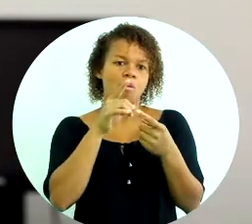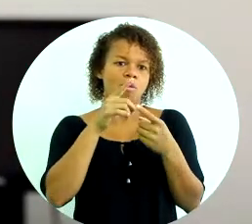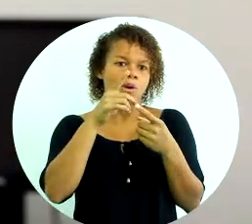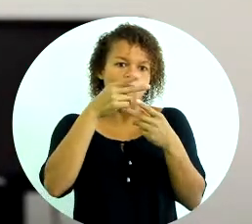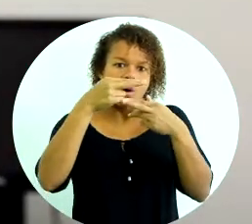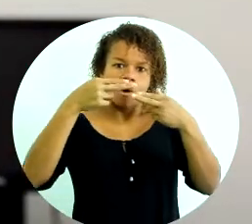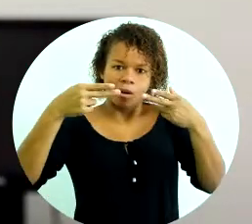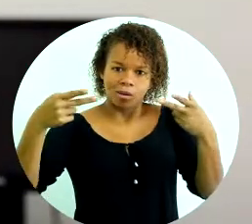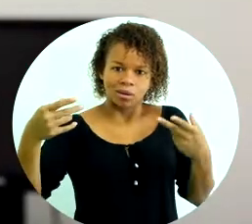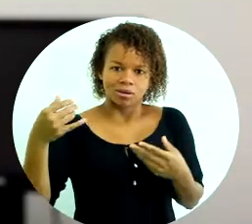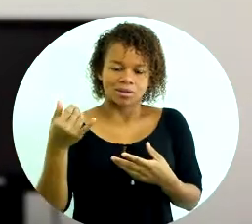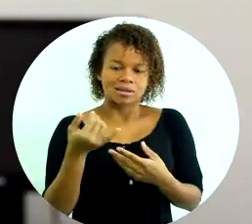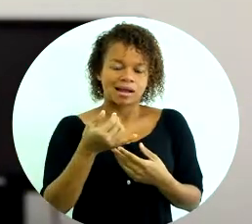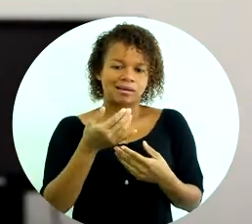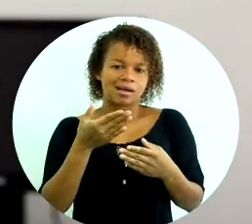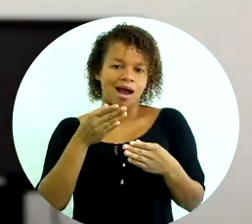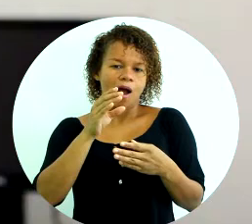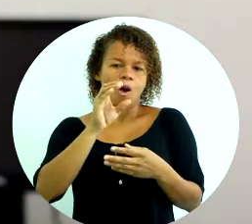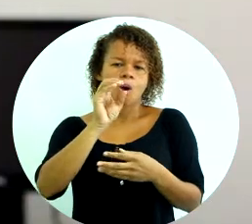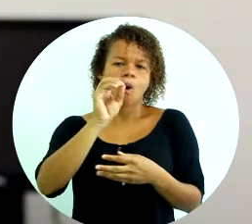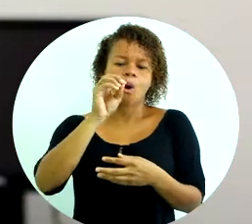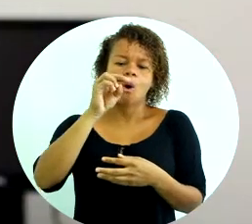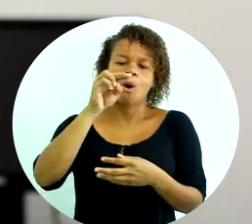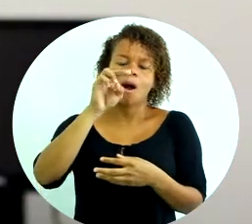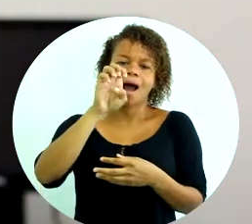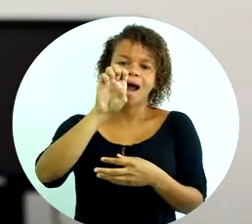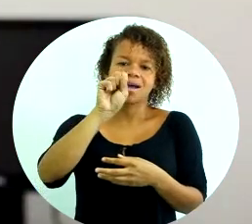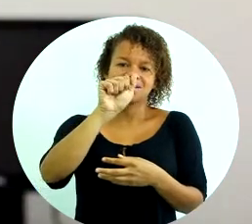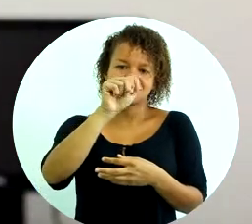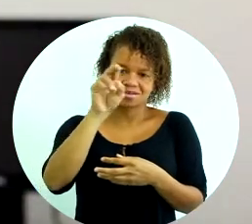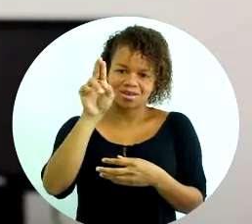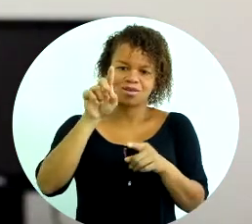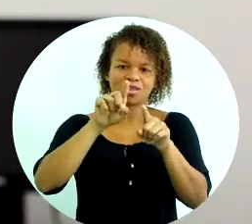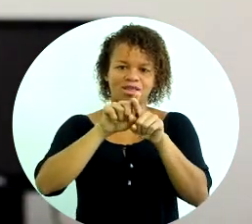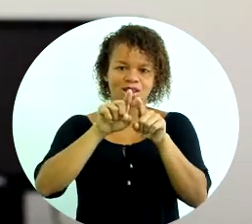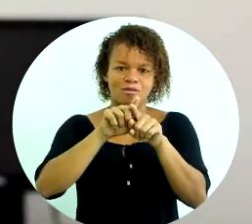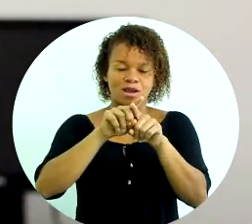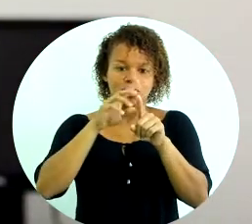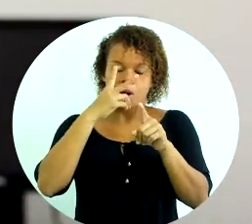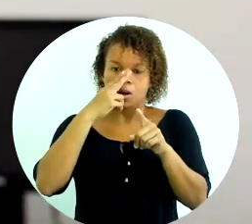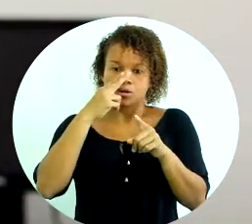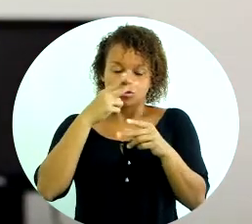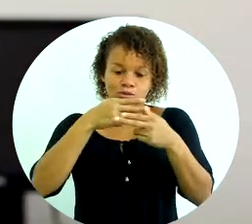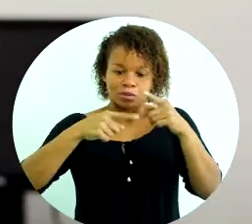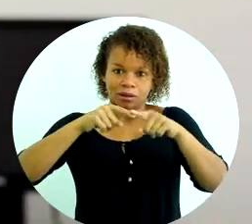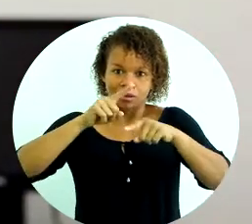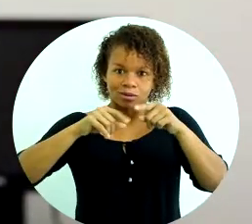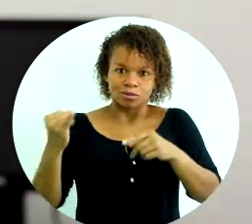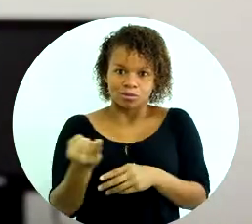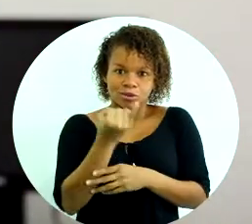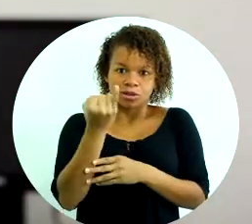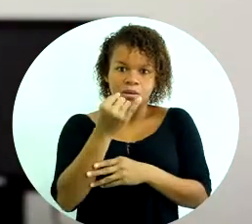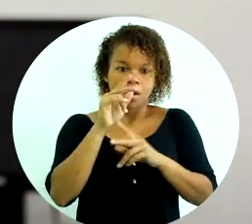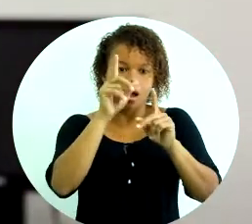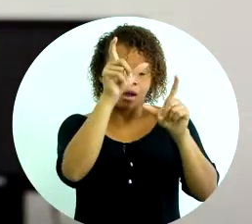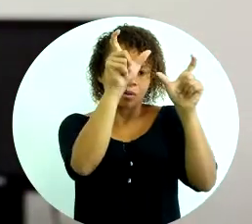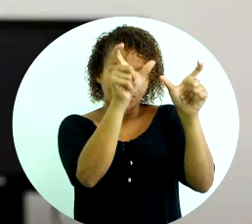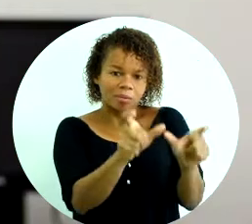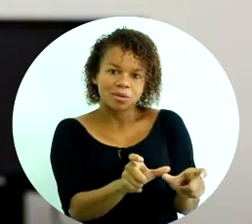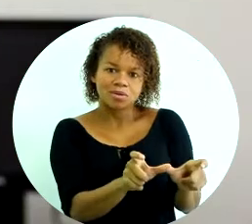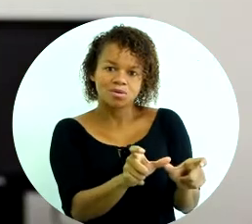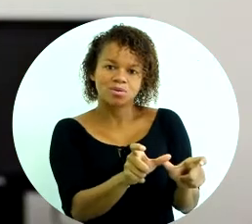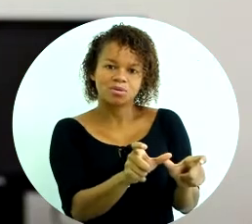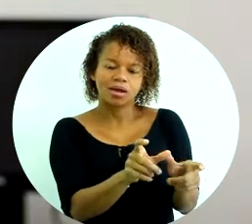agem como elemento de coação, coesão e são elementos externos ao